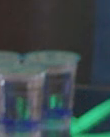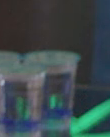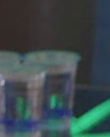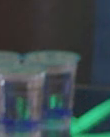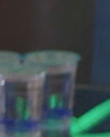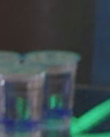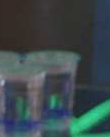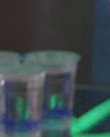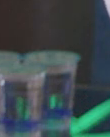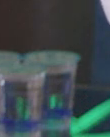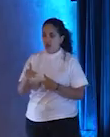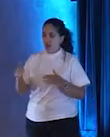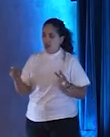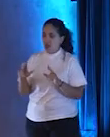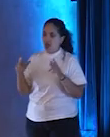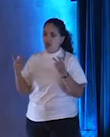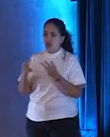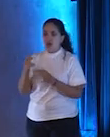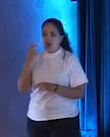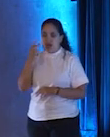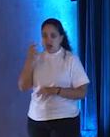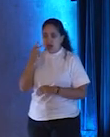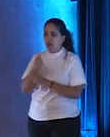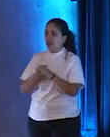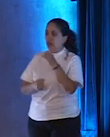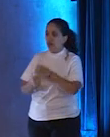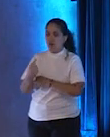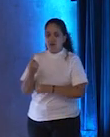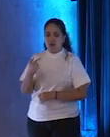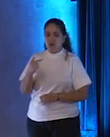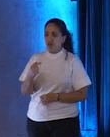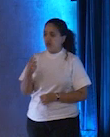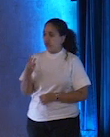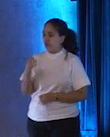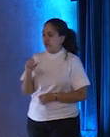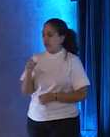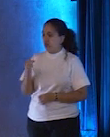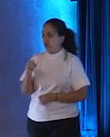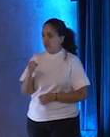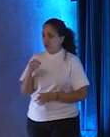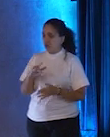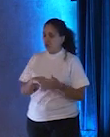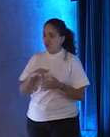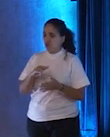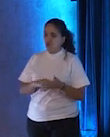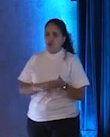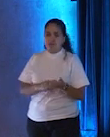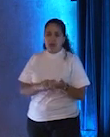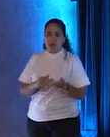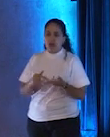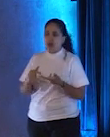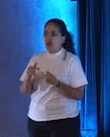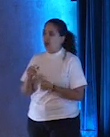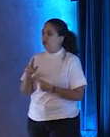A Caixa da Câmara de São Paulo, datada de 1738, por exemplo, documenta muito bem o